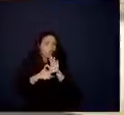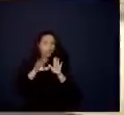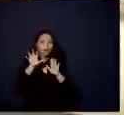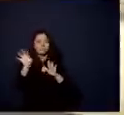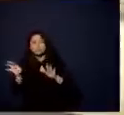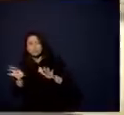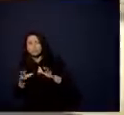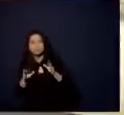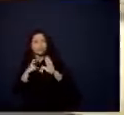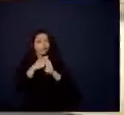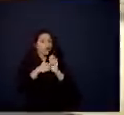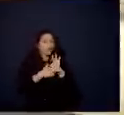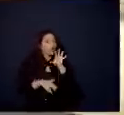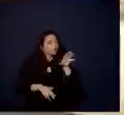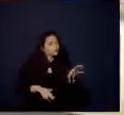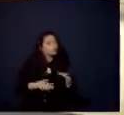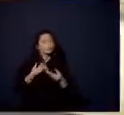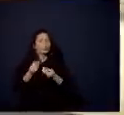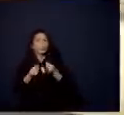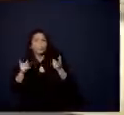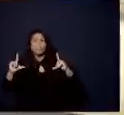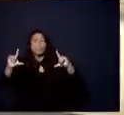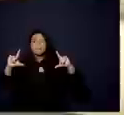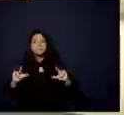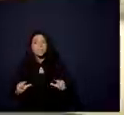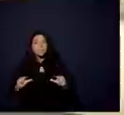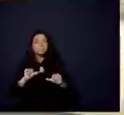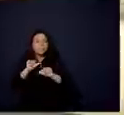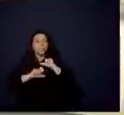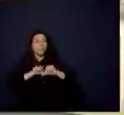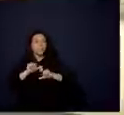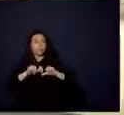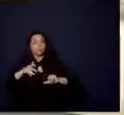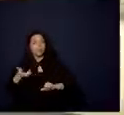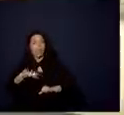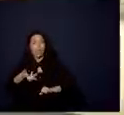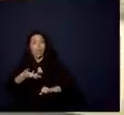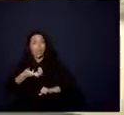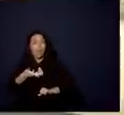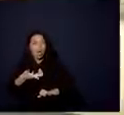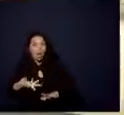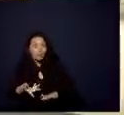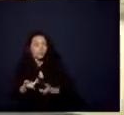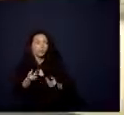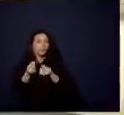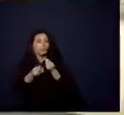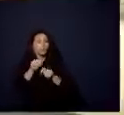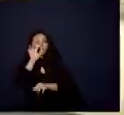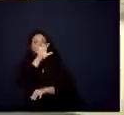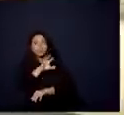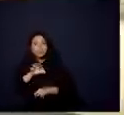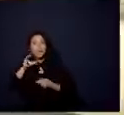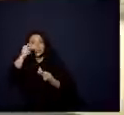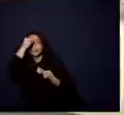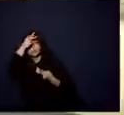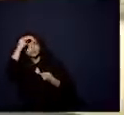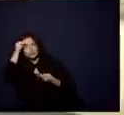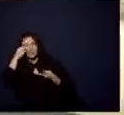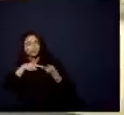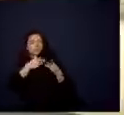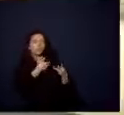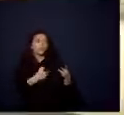tal forma que a gente consiga Minimizar enfim Qualquer mudança muito drástica de registro de visão tributária entre estado e municípios Governo Federal